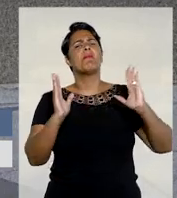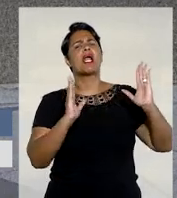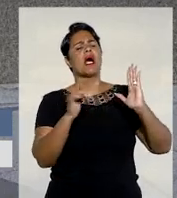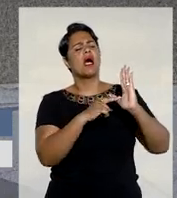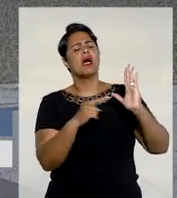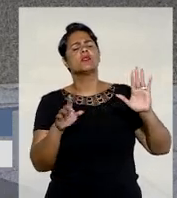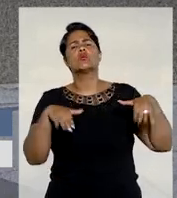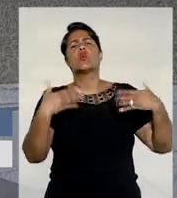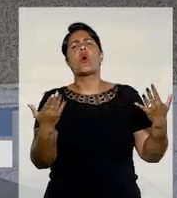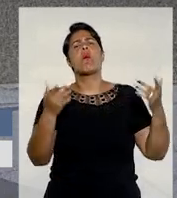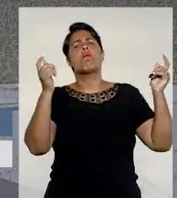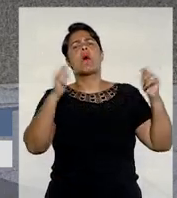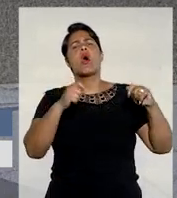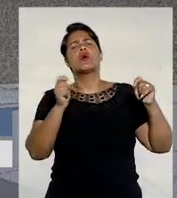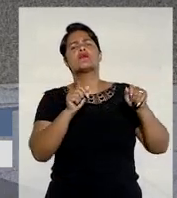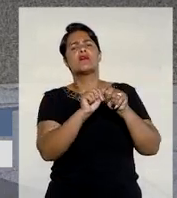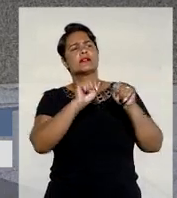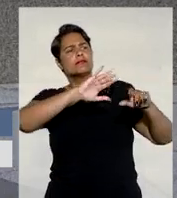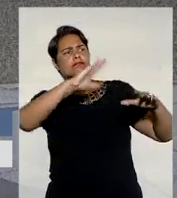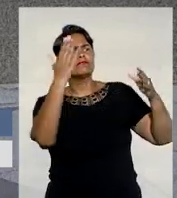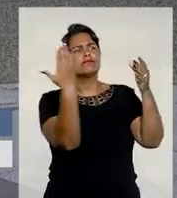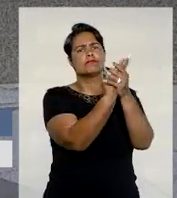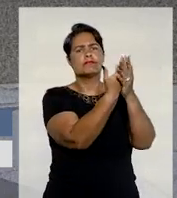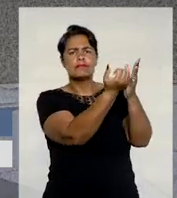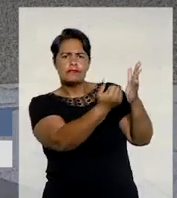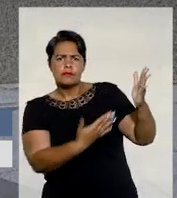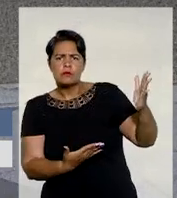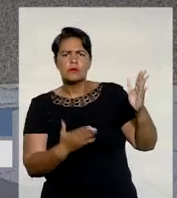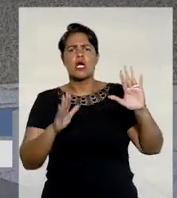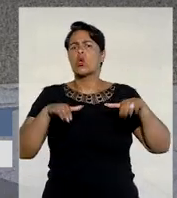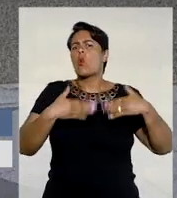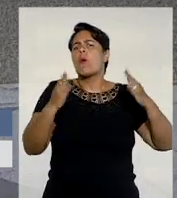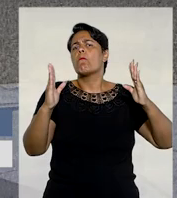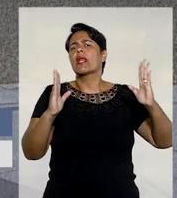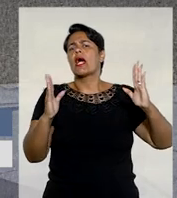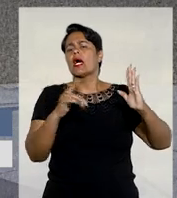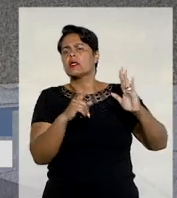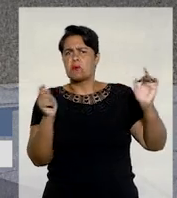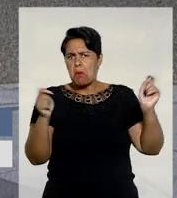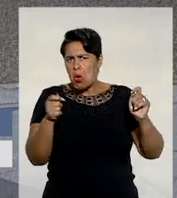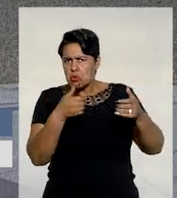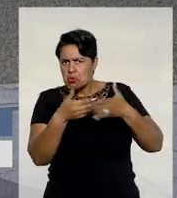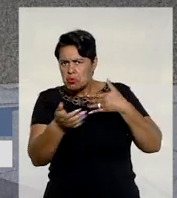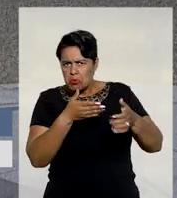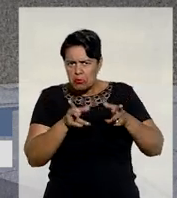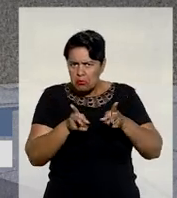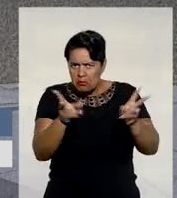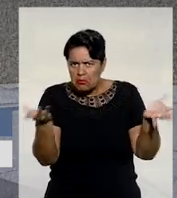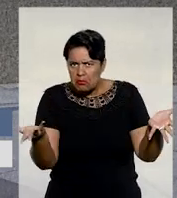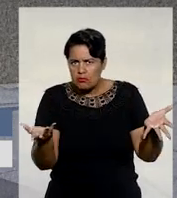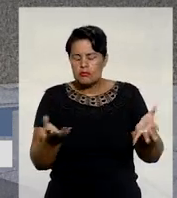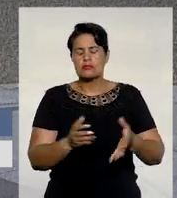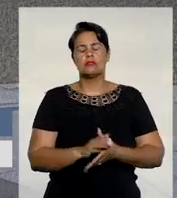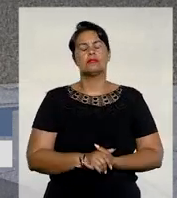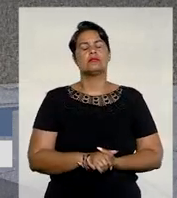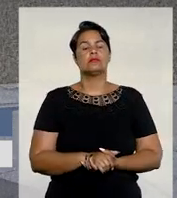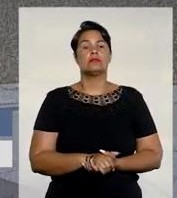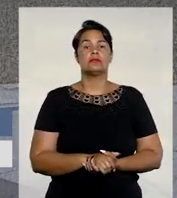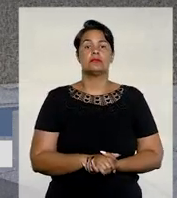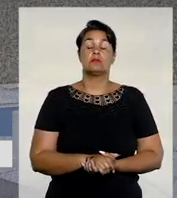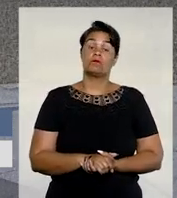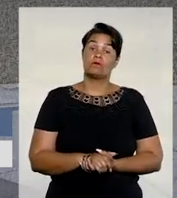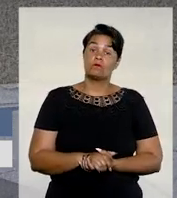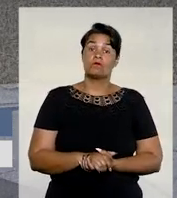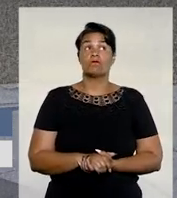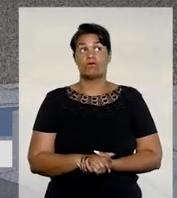seriam esses prazos para se opor os embargos aclaratórios? Eu já aproveito para perguntar se há diferença aí nesses prazos do âmbito civil e